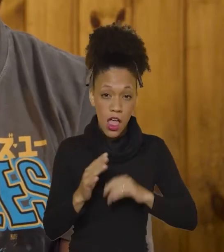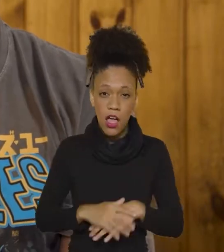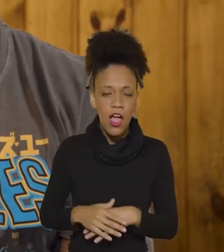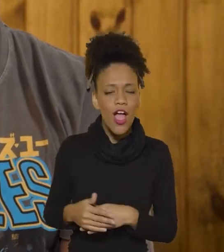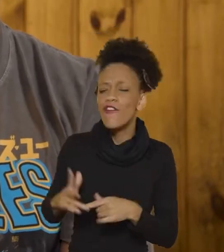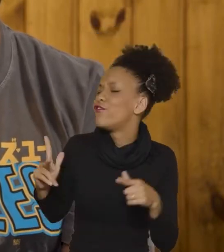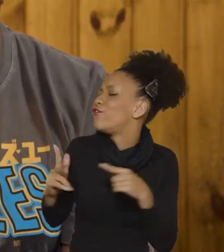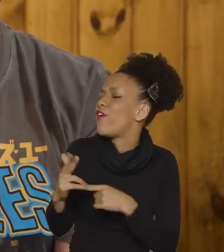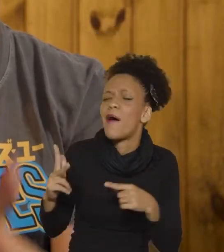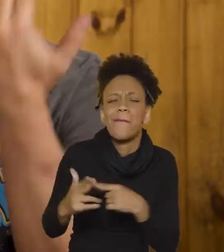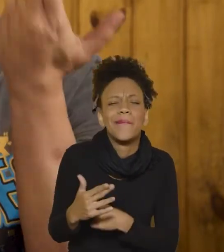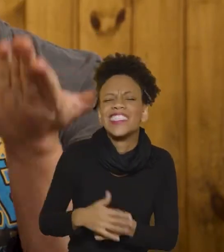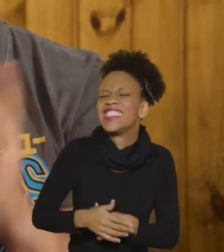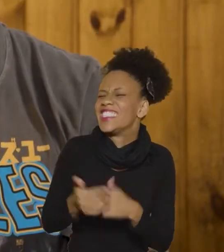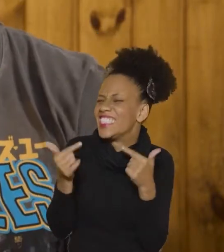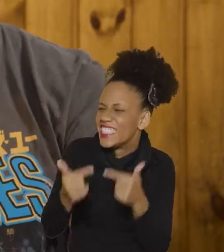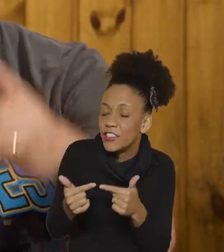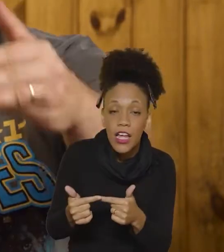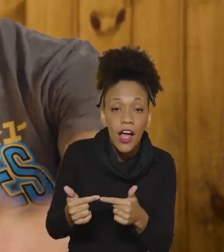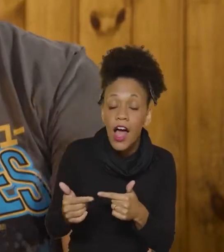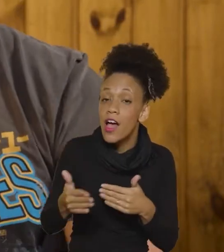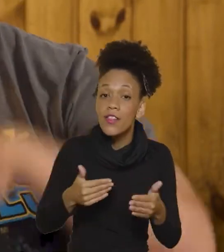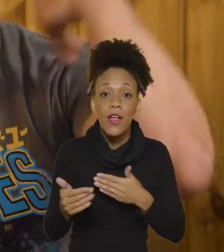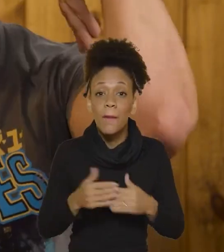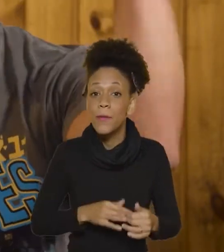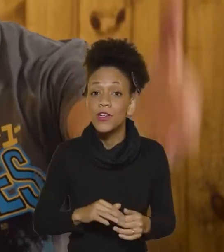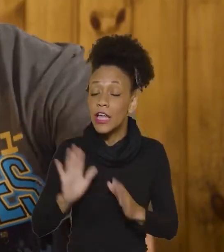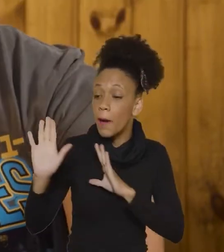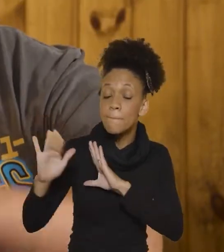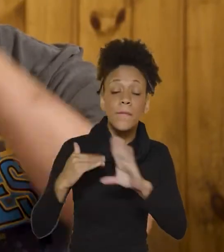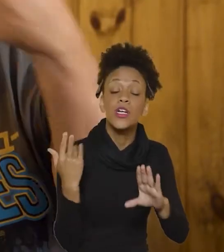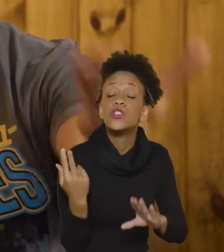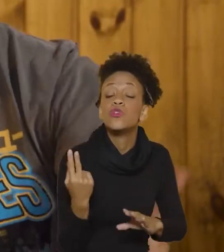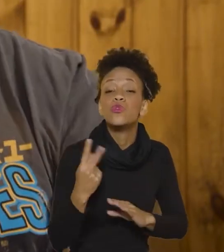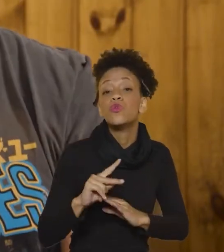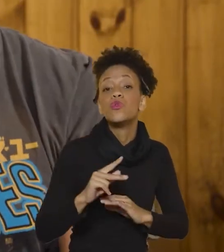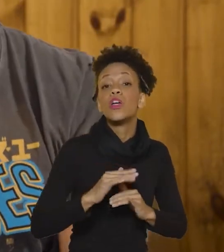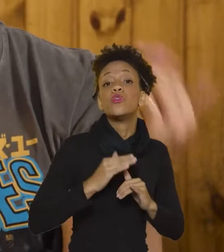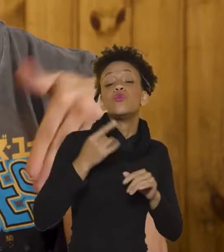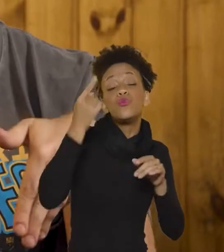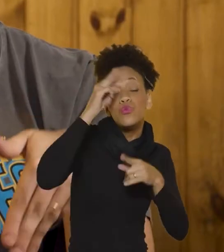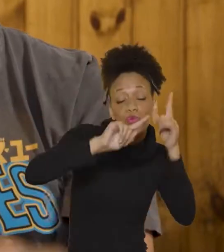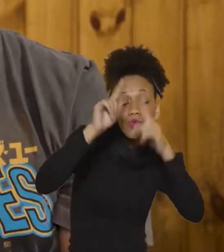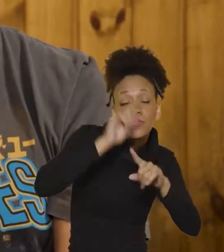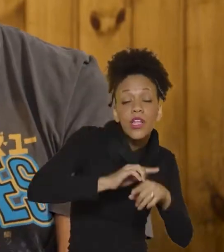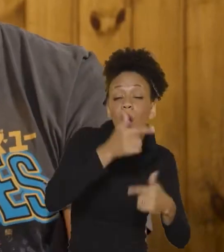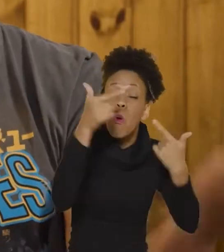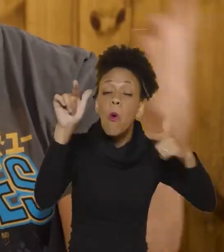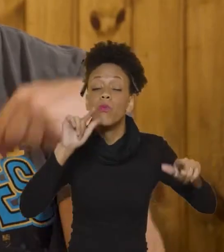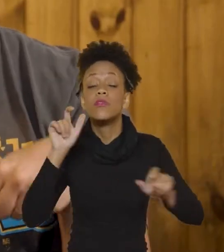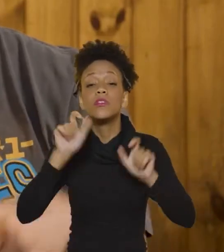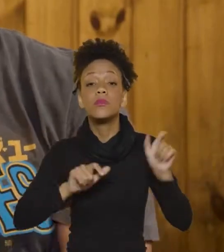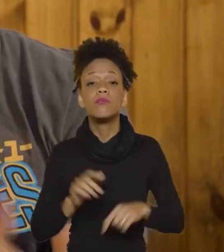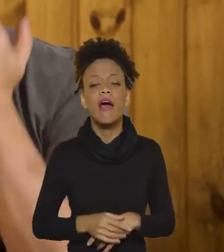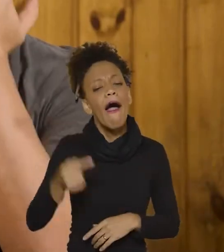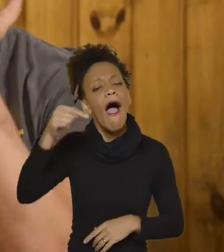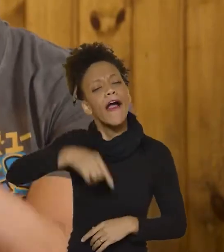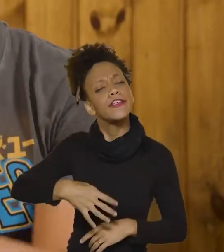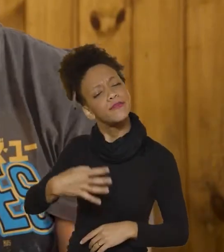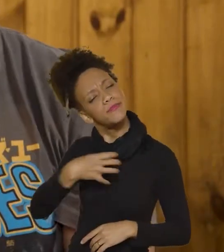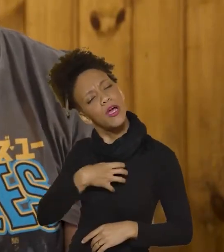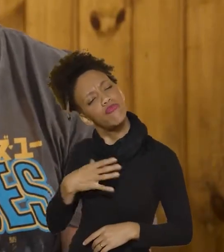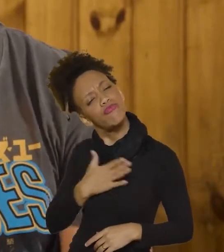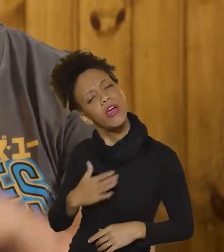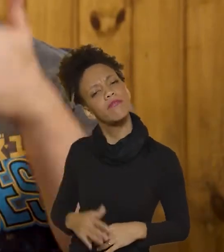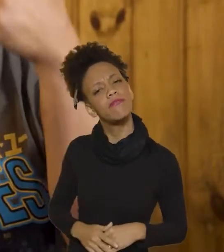esta Vem encher o saco não me importo Faça o seu canal e grave as suas dúvidas com outras pessoas aqui no meu canal é do meu jeito